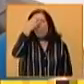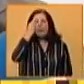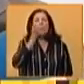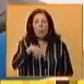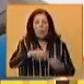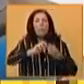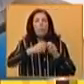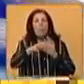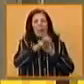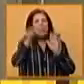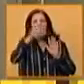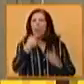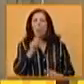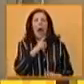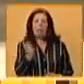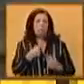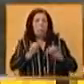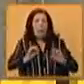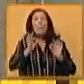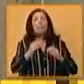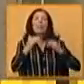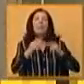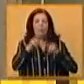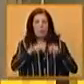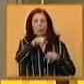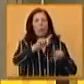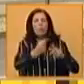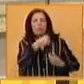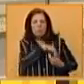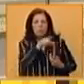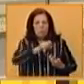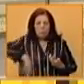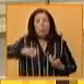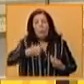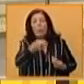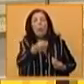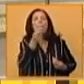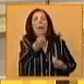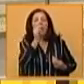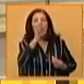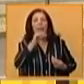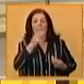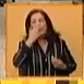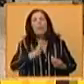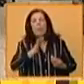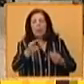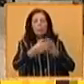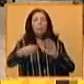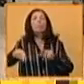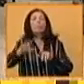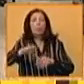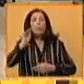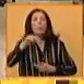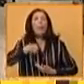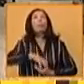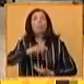de inconstitucionalidade. Ao nível fiscal, os rendimentos de capitais pagam uma taxa de IRS que habitualmente é retida pelas